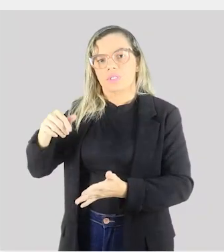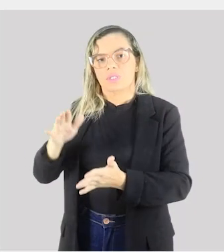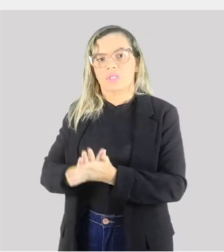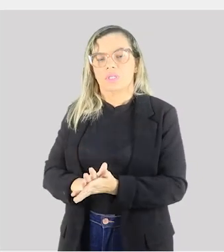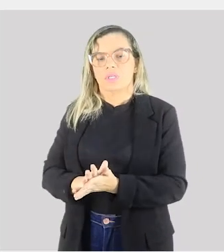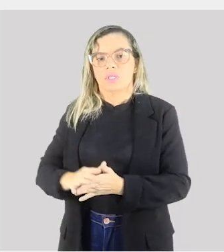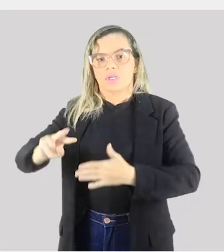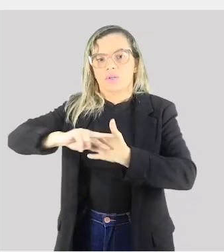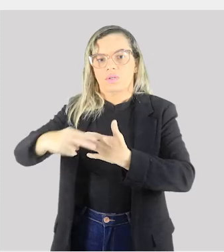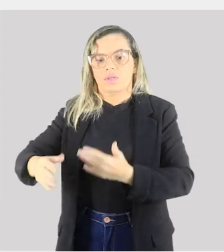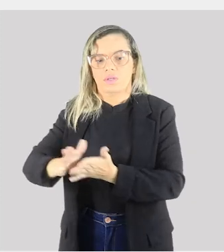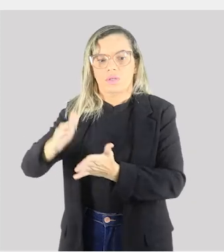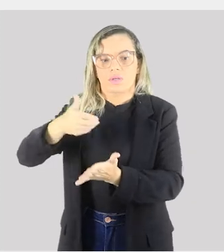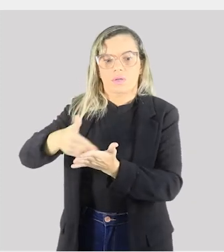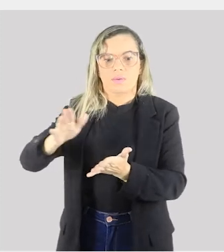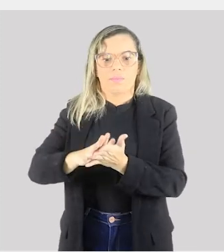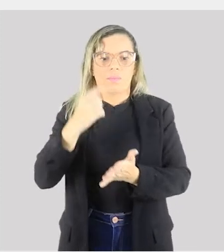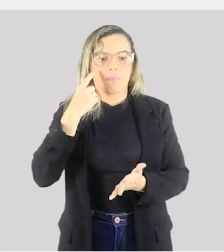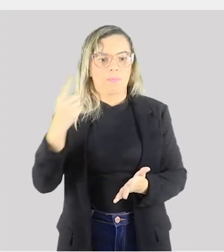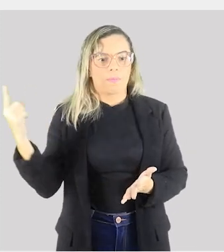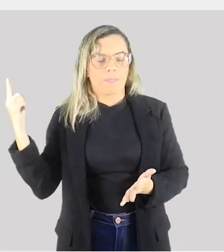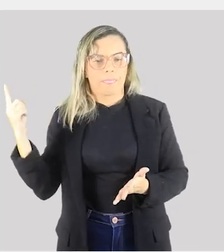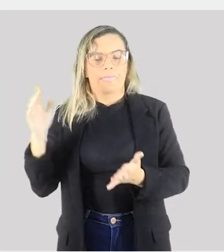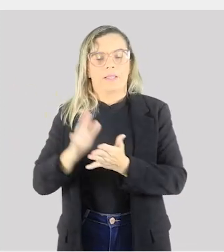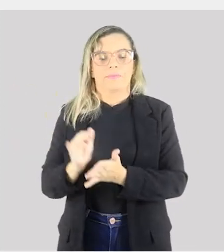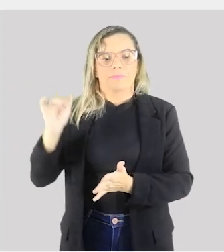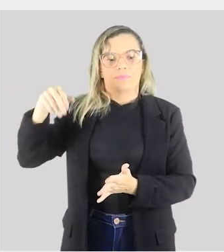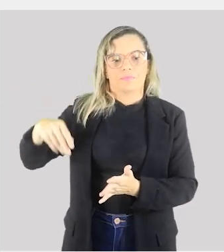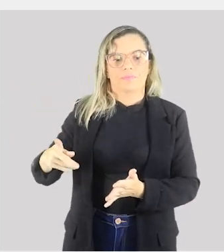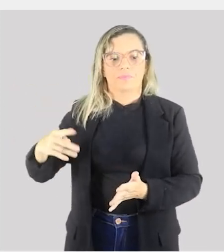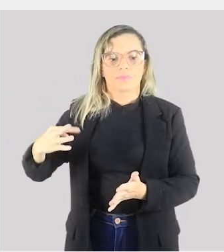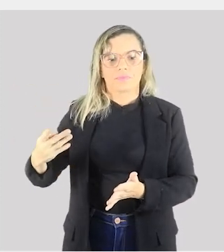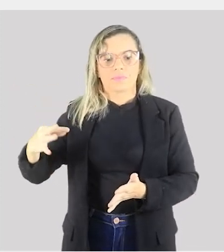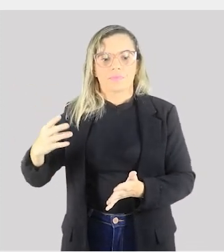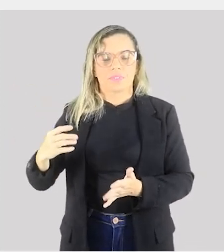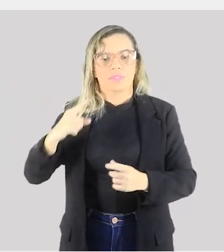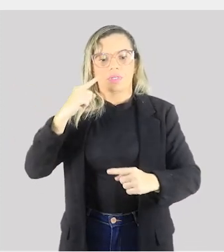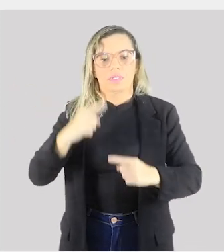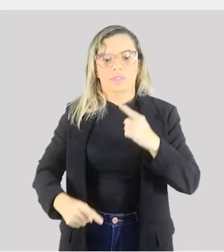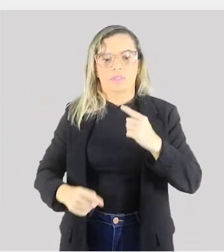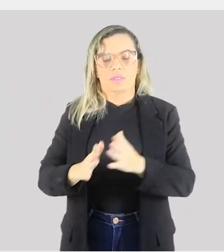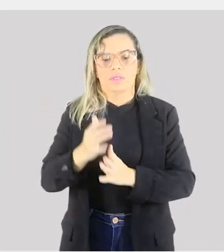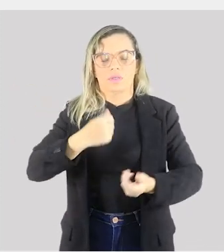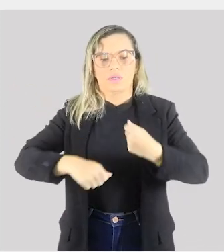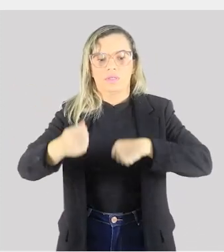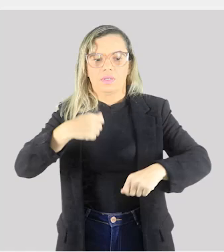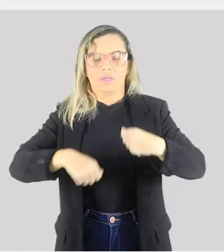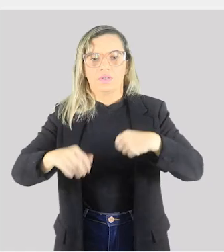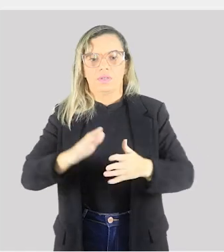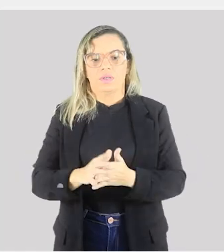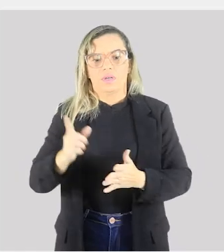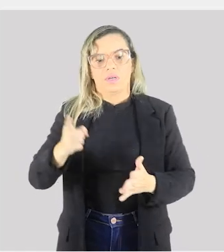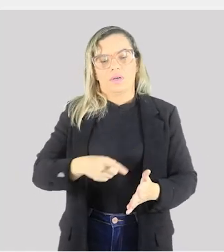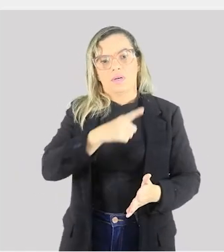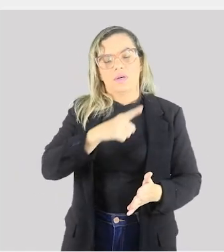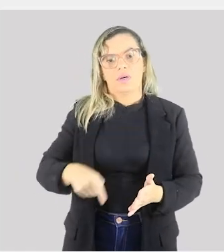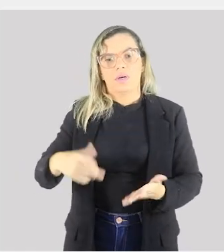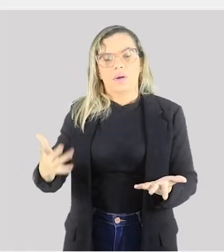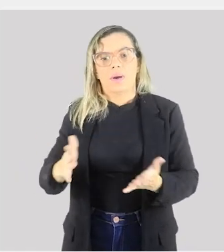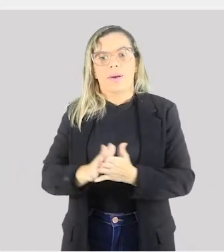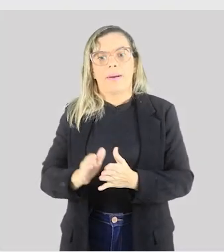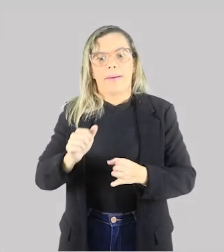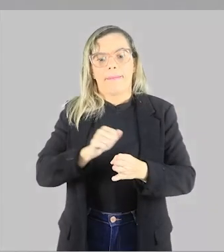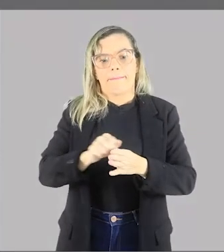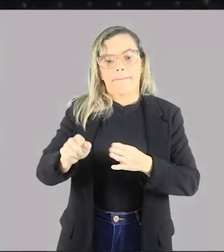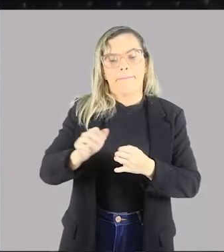Improbidade administrativa, um campo amplo dentro do direito administrativo, mas que significa violar a moralidade. Essa